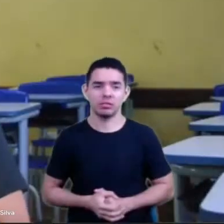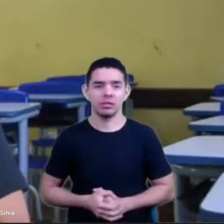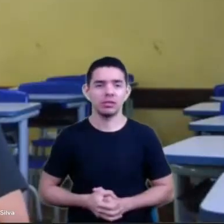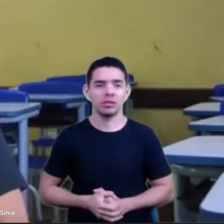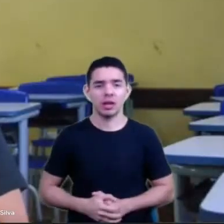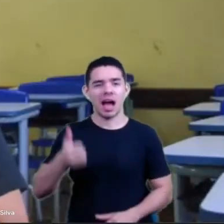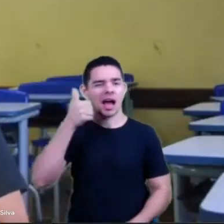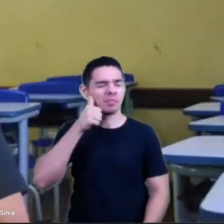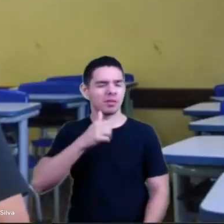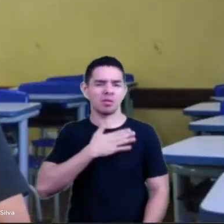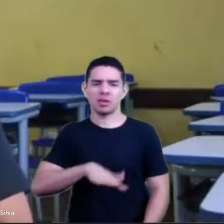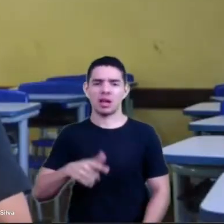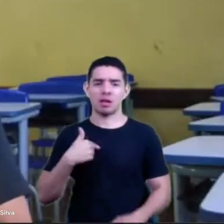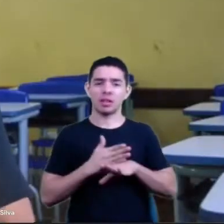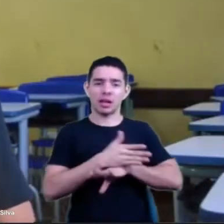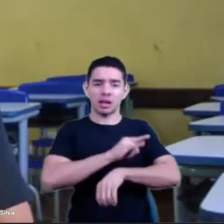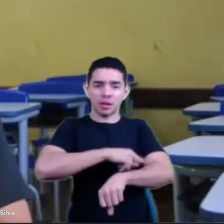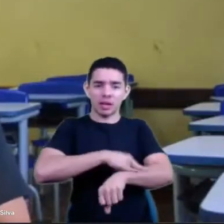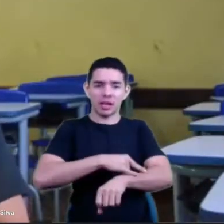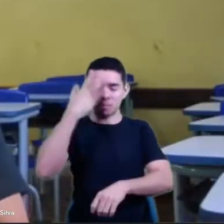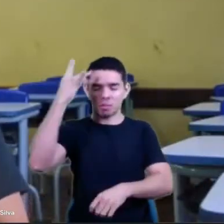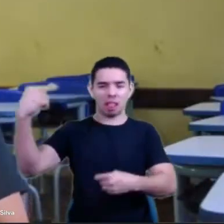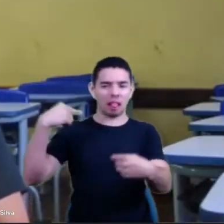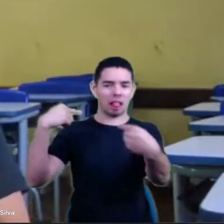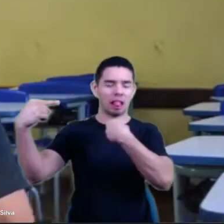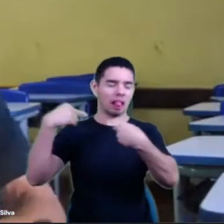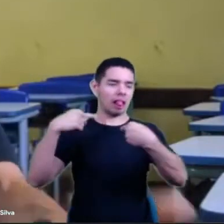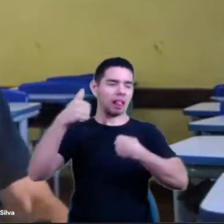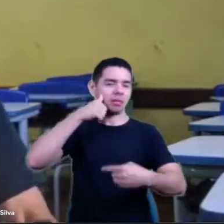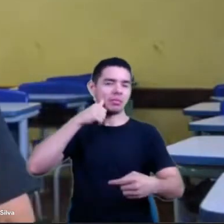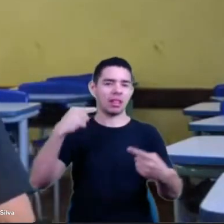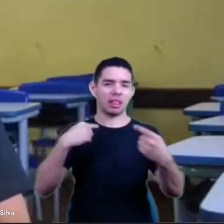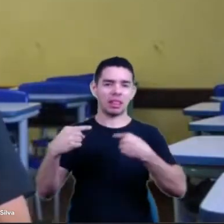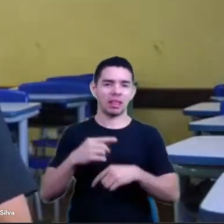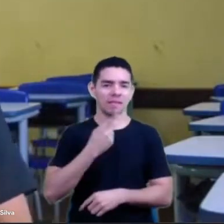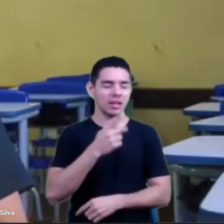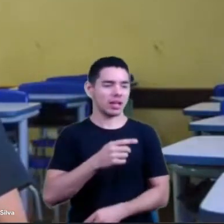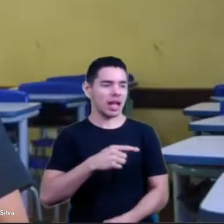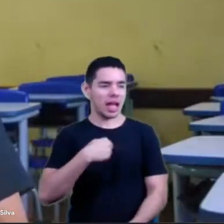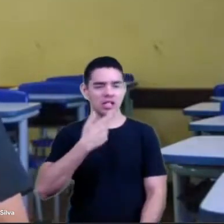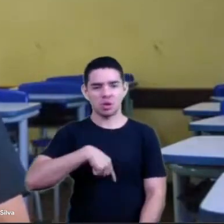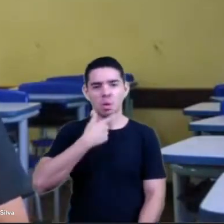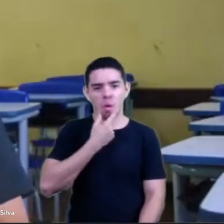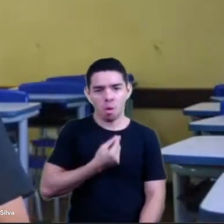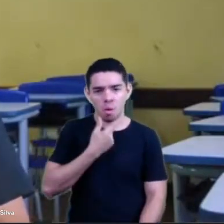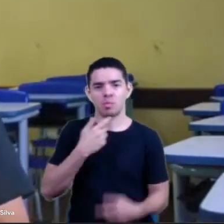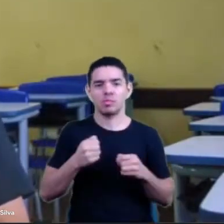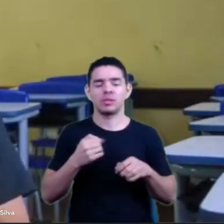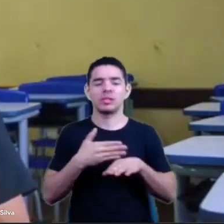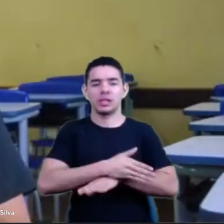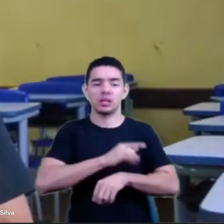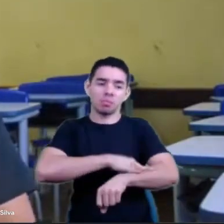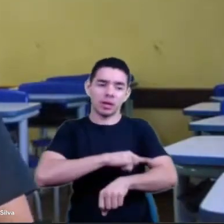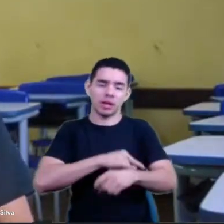não gostavam, que eu entrava no banheiro, ficava me apontando, dizia que eu era um moleque, que eu tinha que ir no banheiro dos